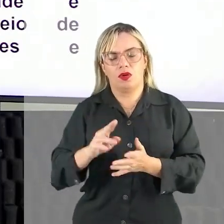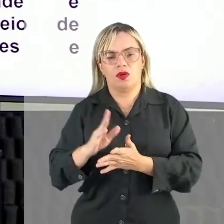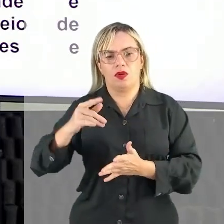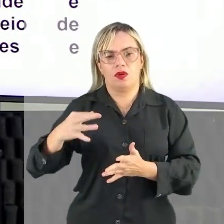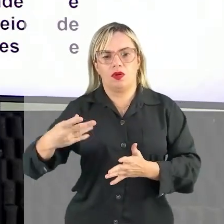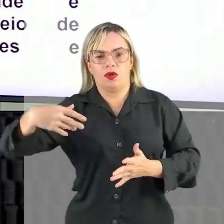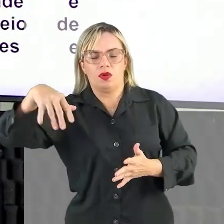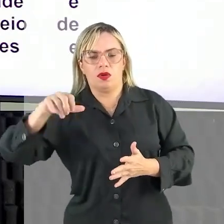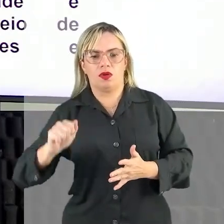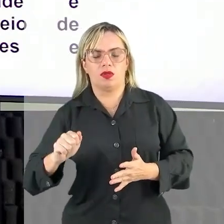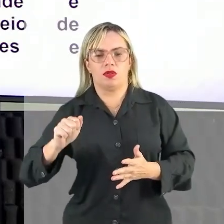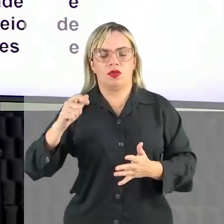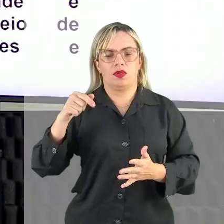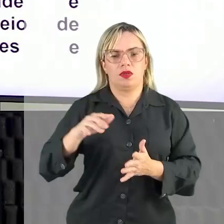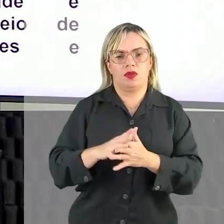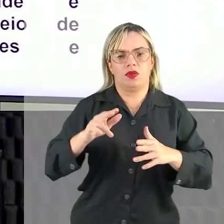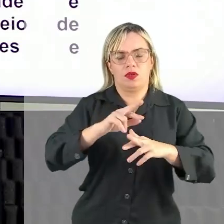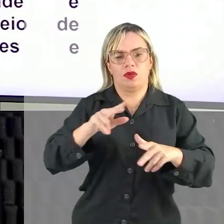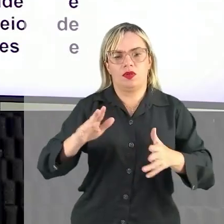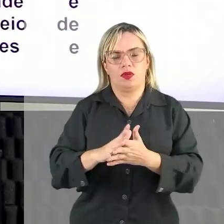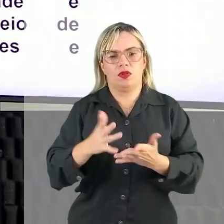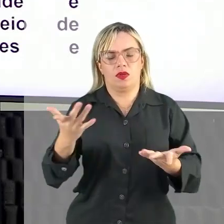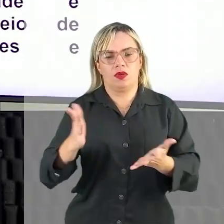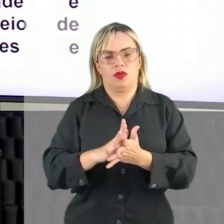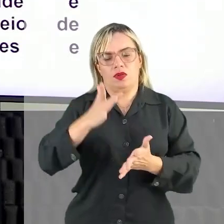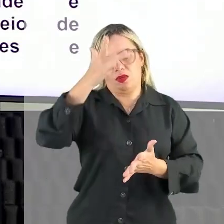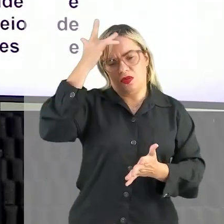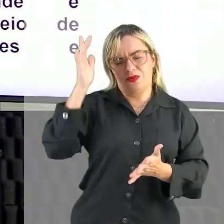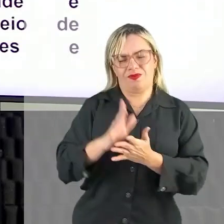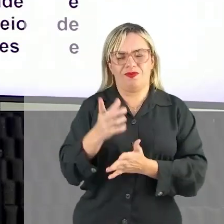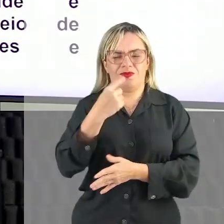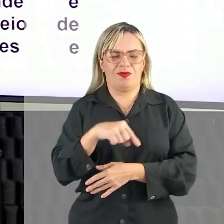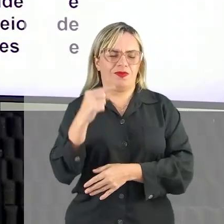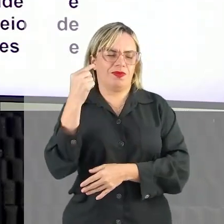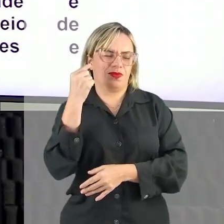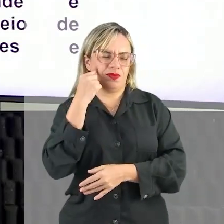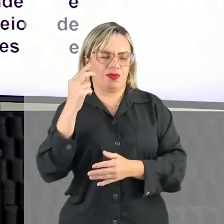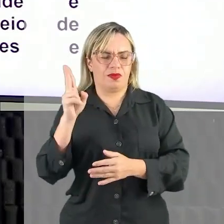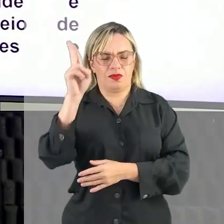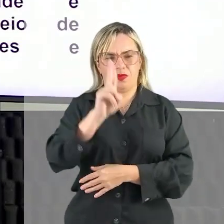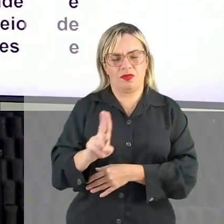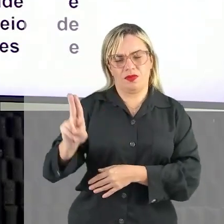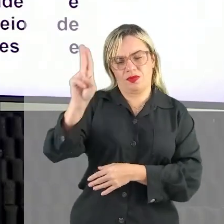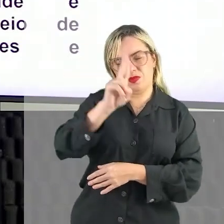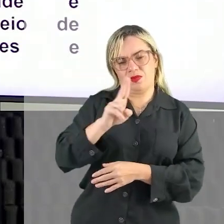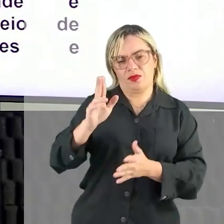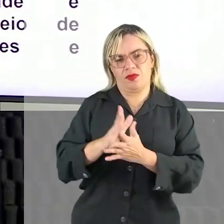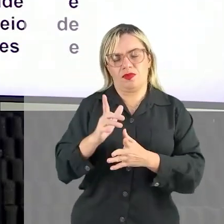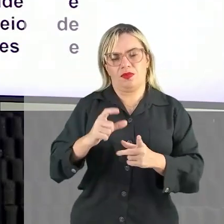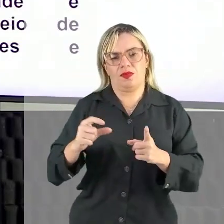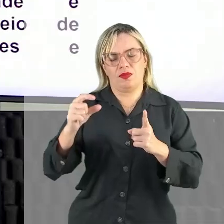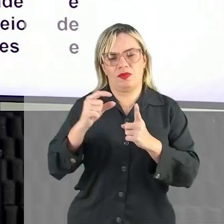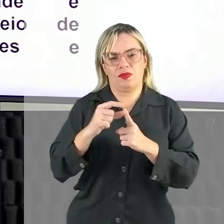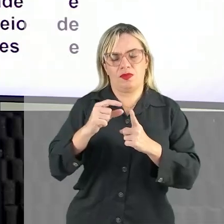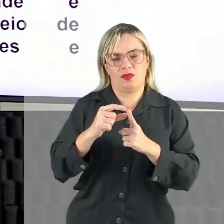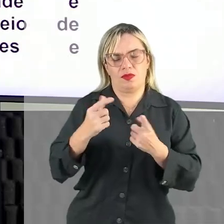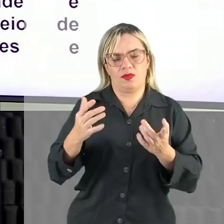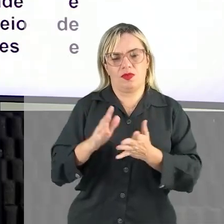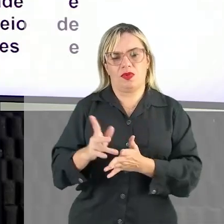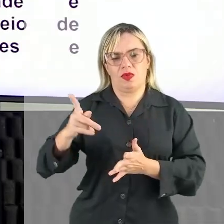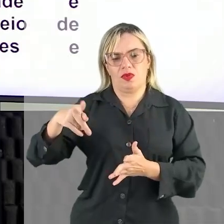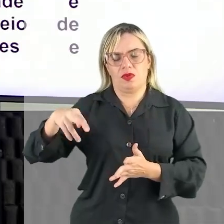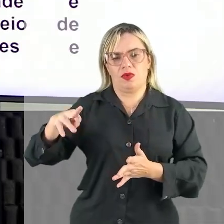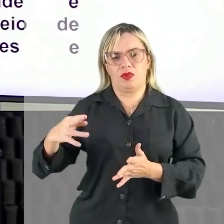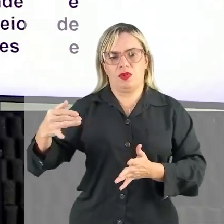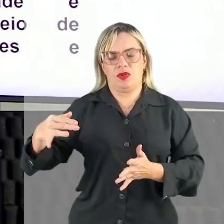primazia E aí muita gente certa vez ficou na dúvida se utilizaria essa palavra em primazia E primordialmente